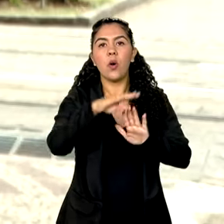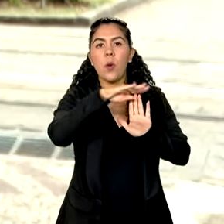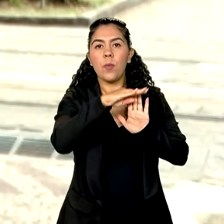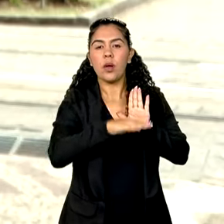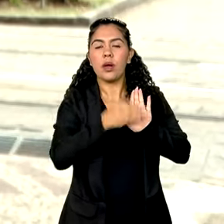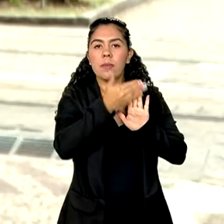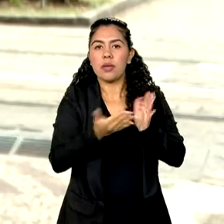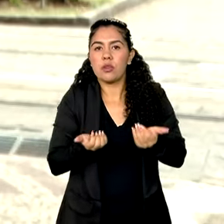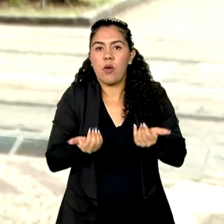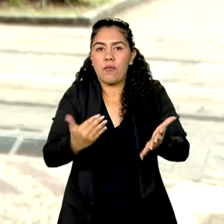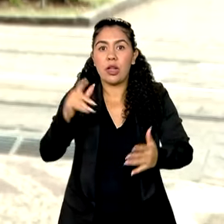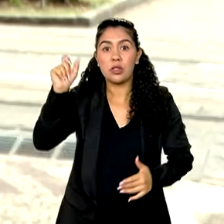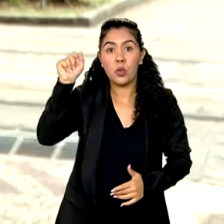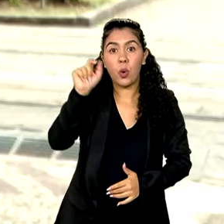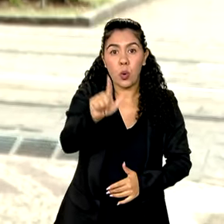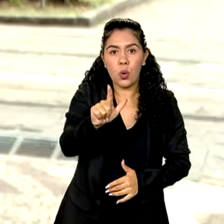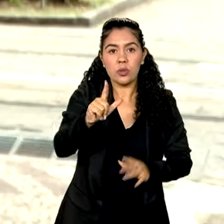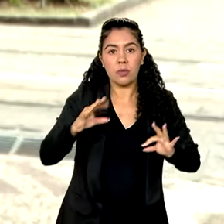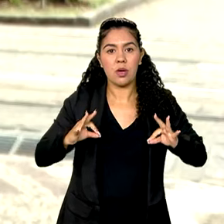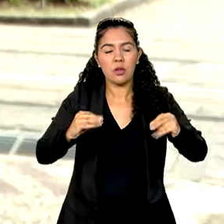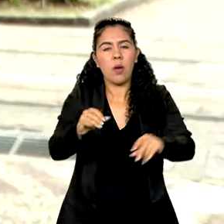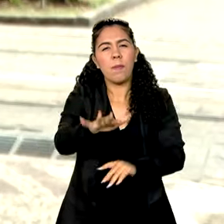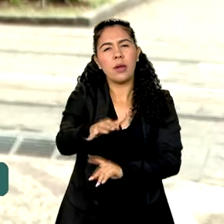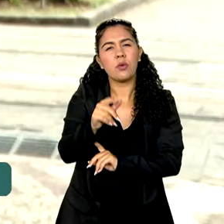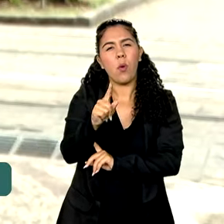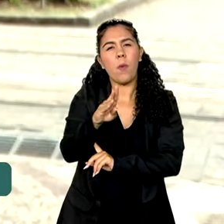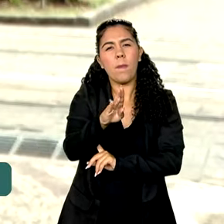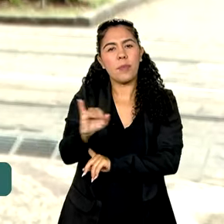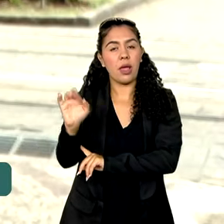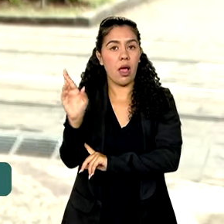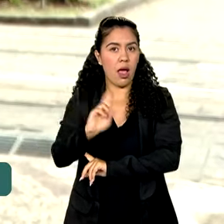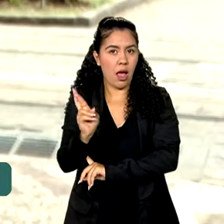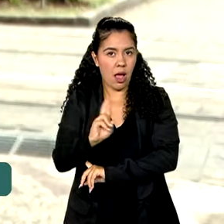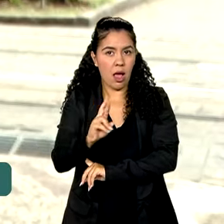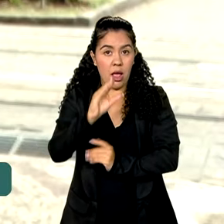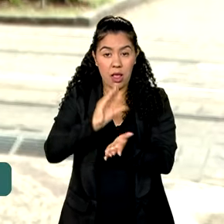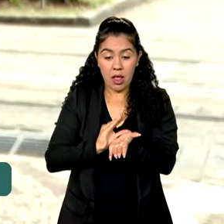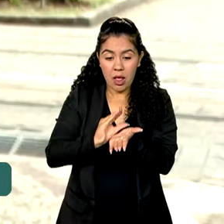de quase R$1 bilhão. Para ser mais exata, foram investidos